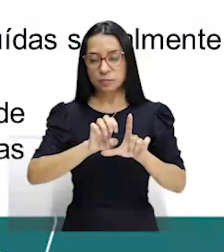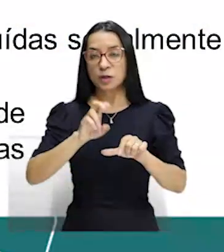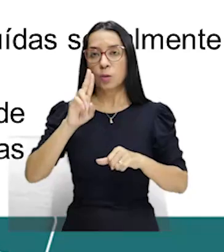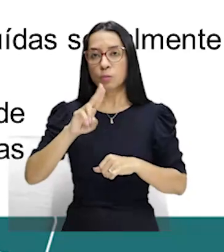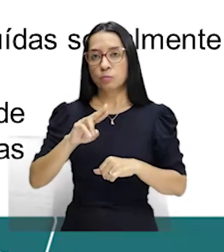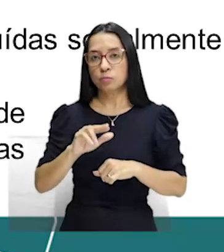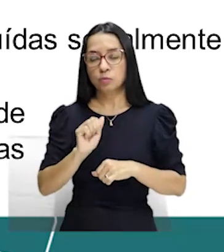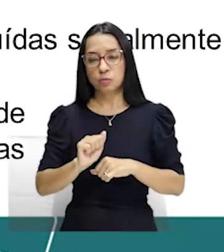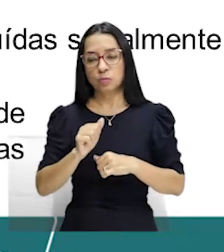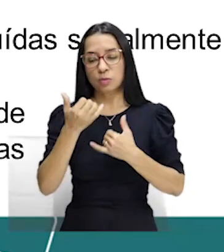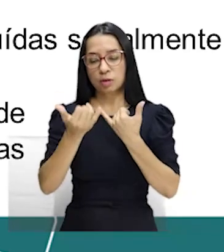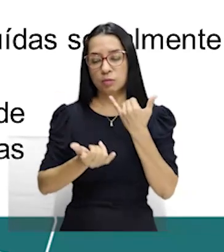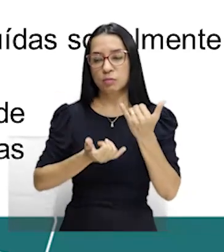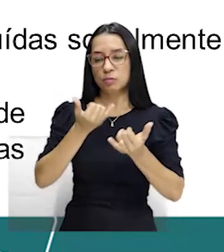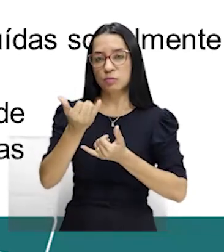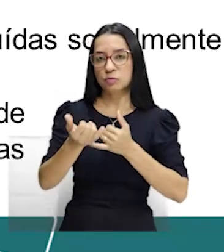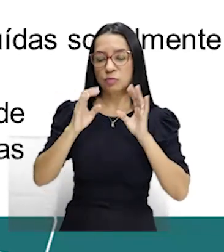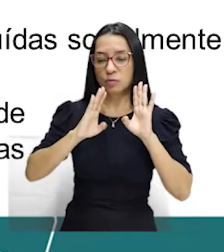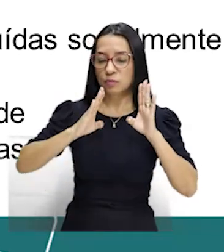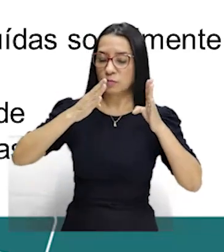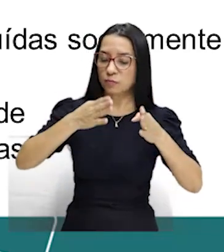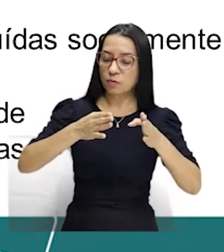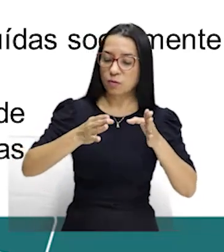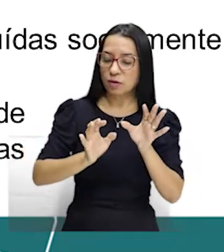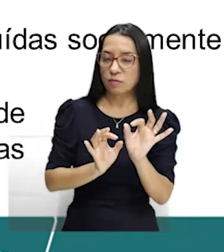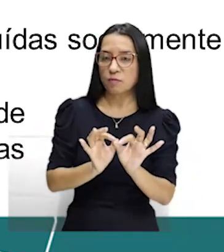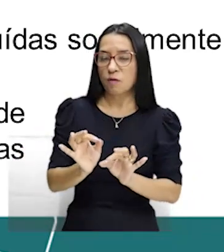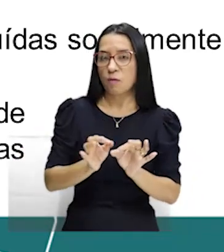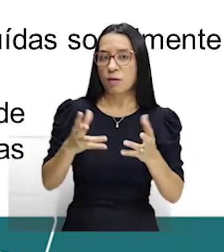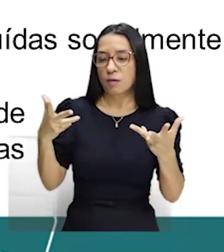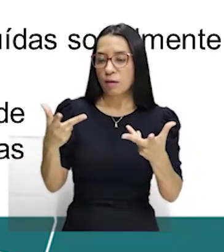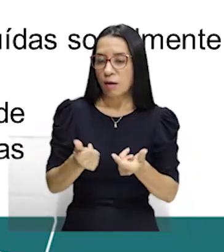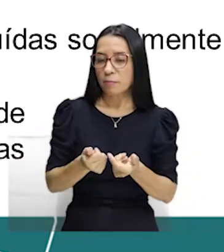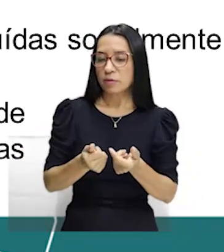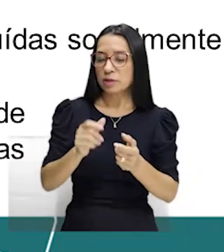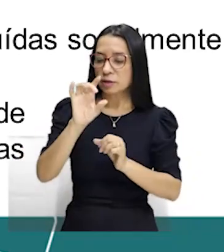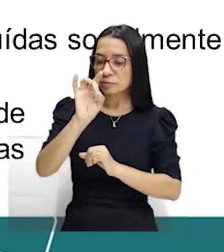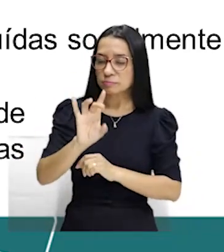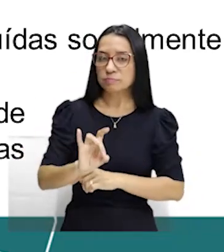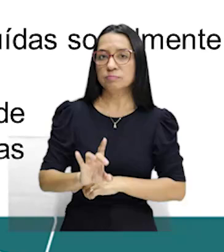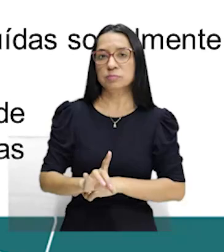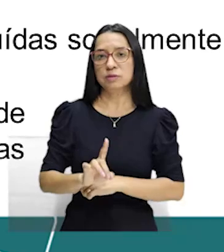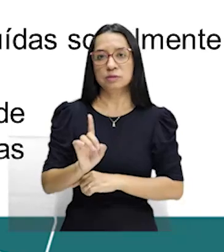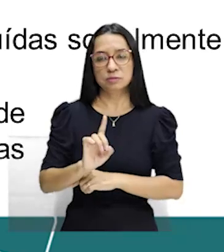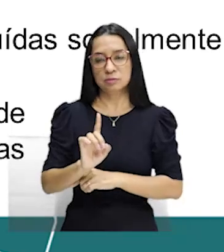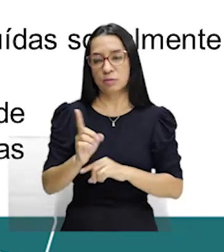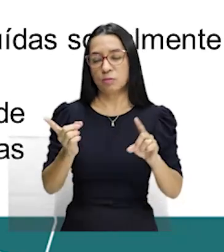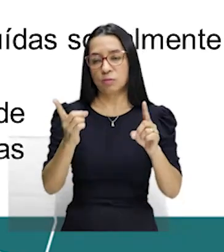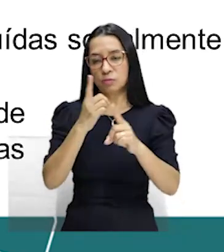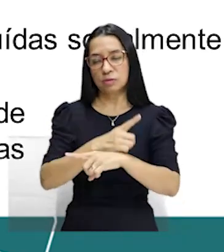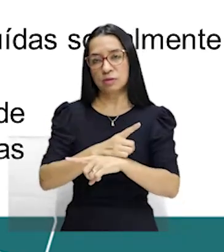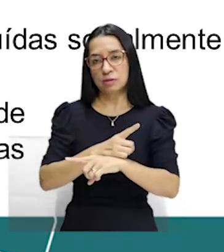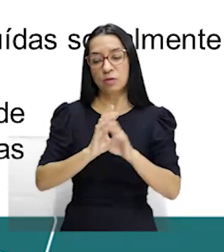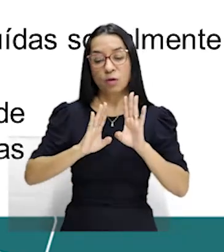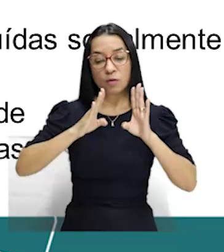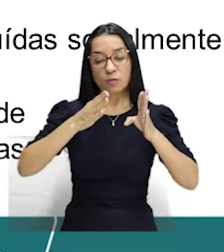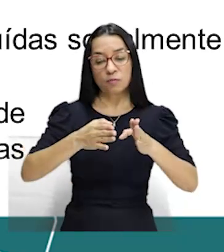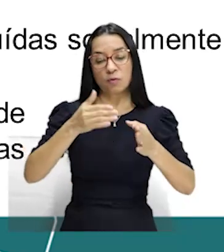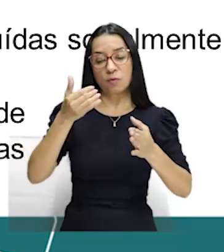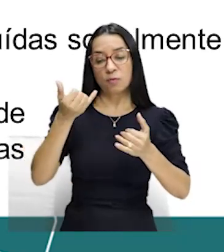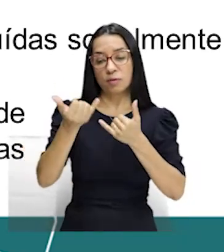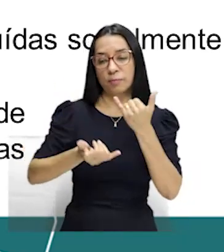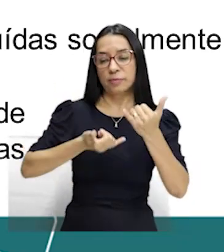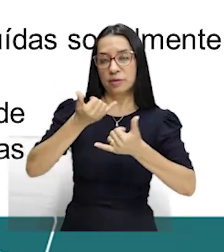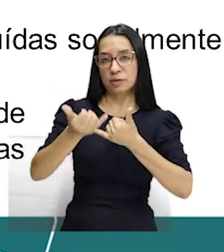Nunca o jogo visa formar habilidades especializadas. Muito pelo contrário, visa ali o divertimento. Então, a